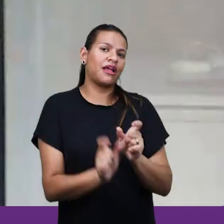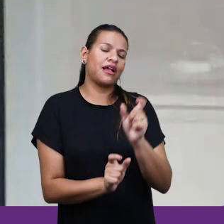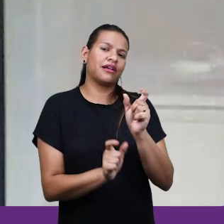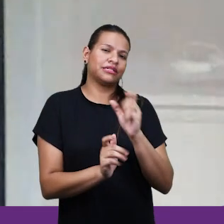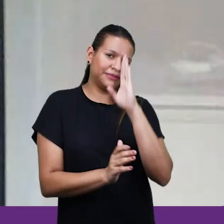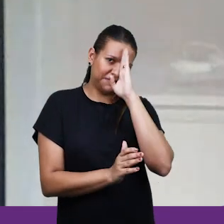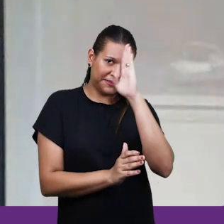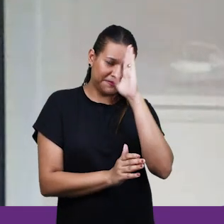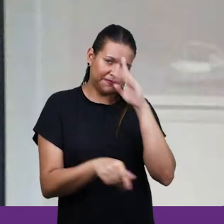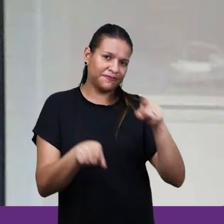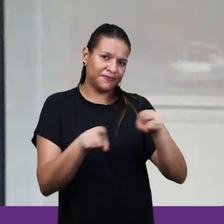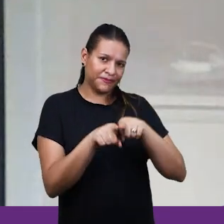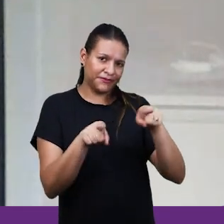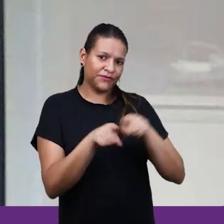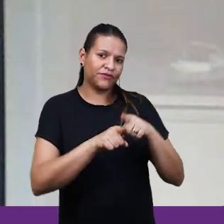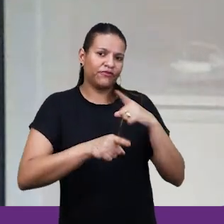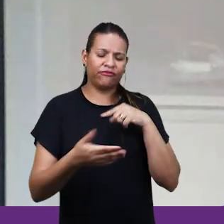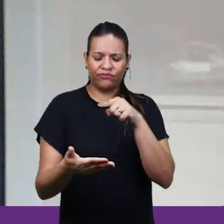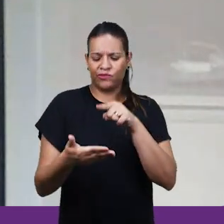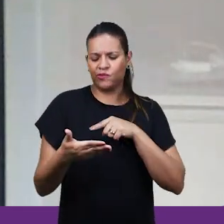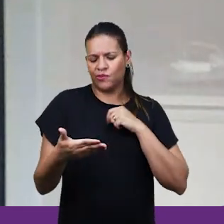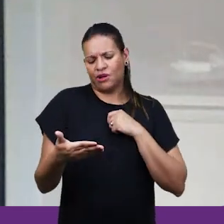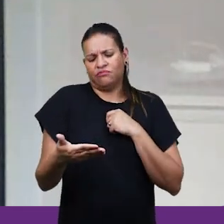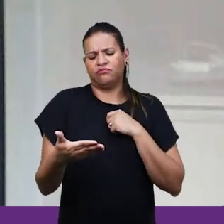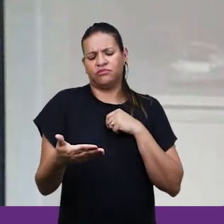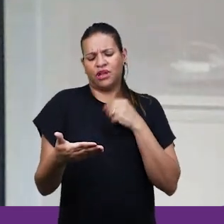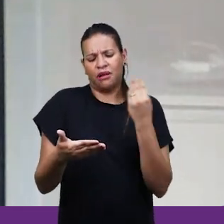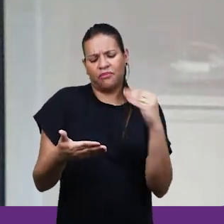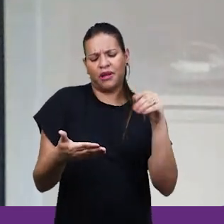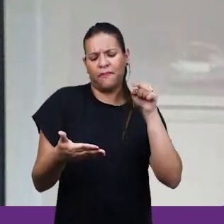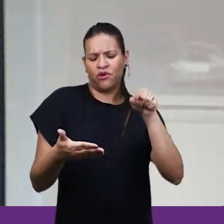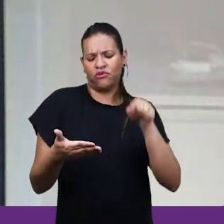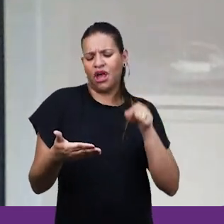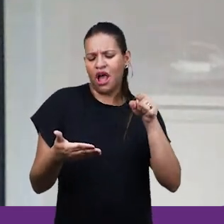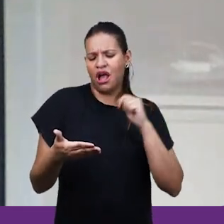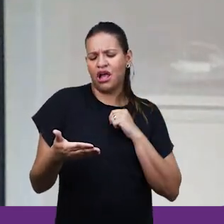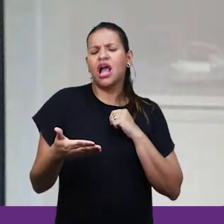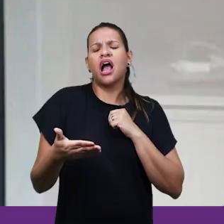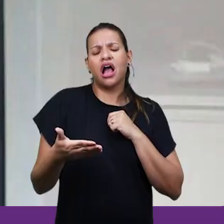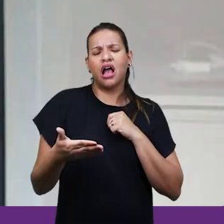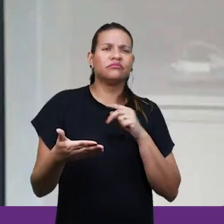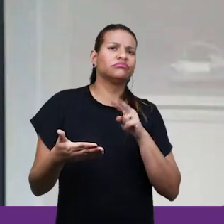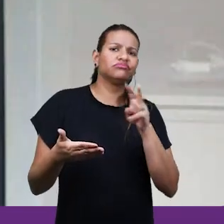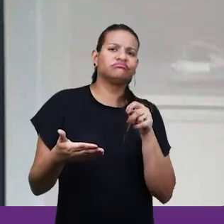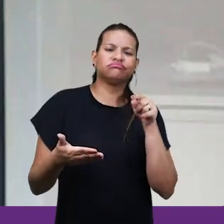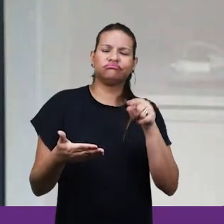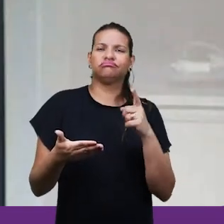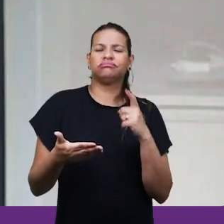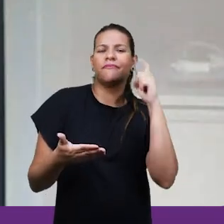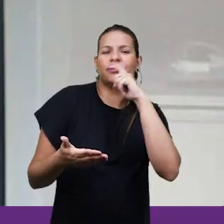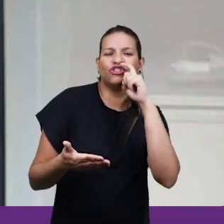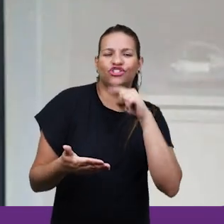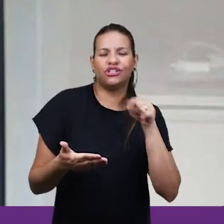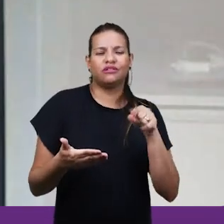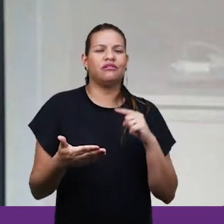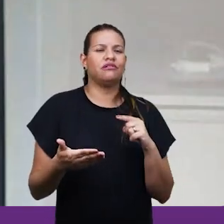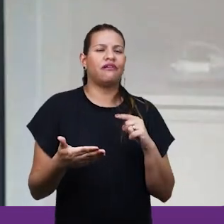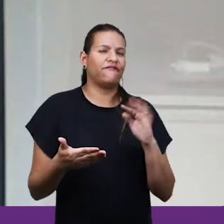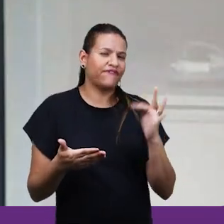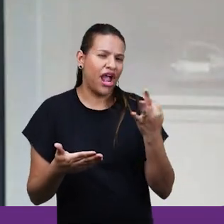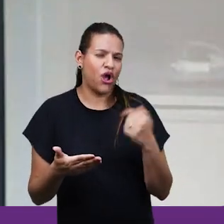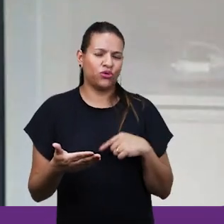que pode ter criado essa informação, por que isso está surgindo agora, e às vezes a gente fazer uma busca